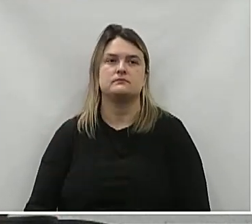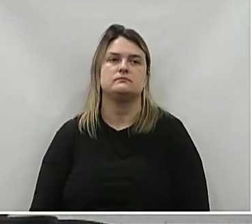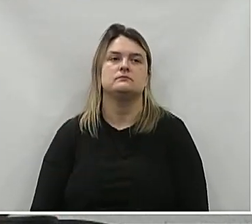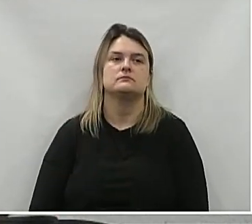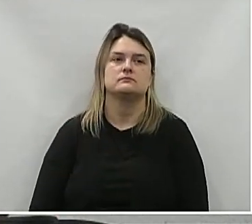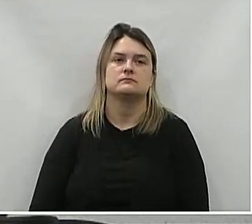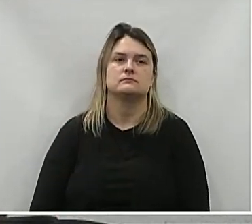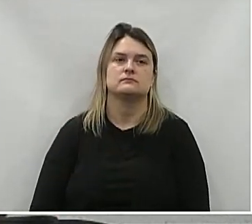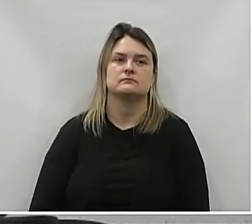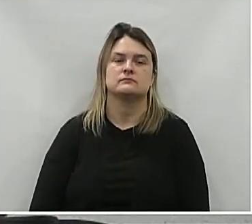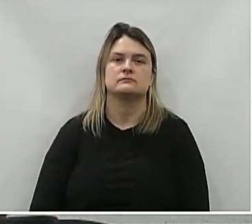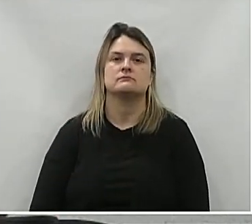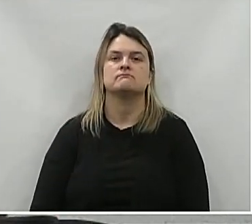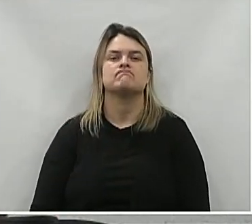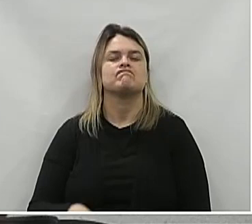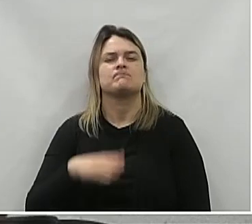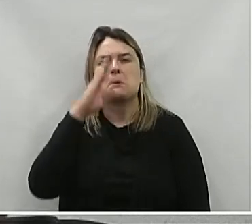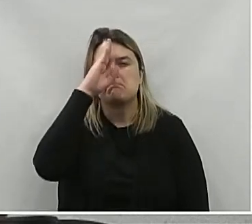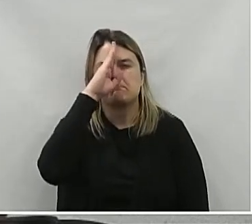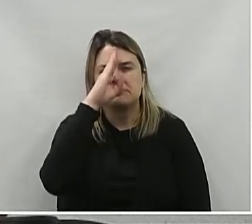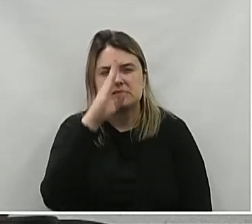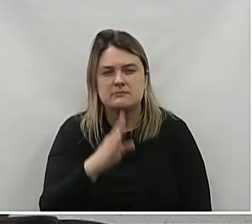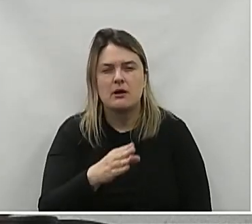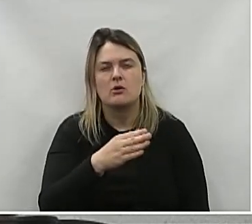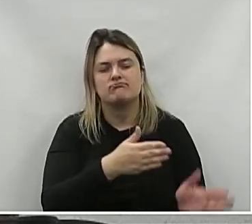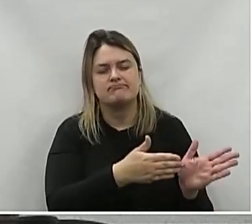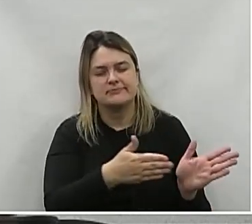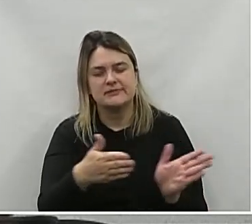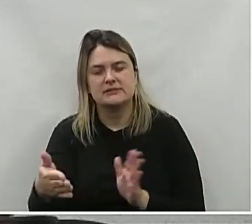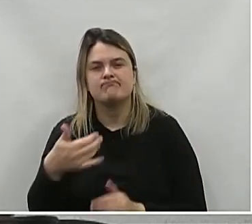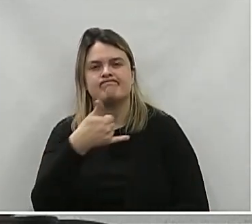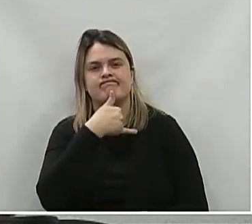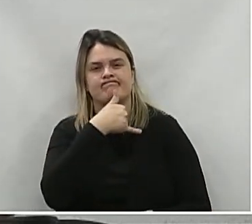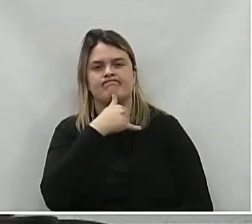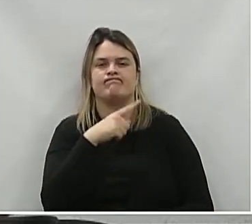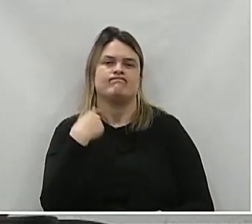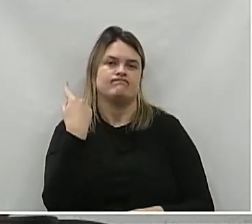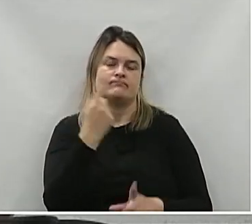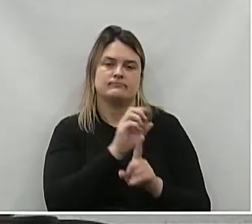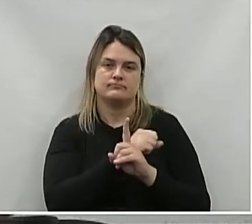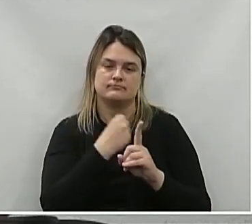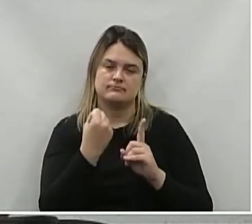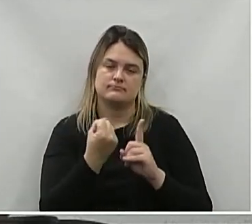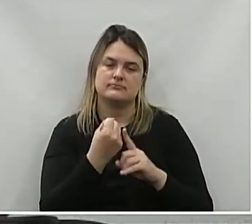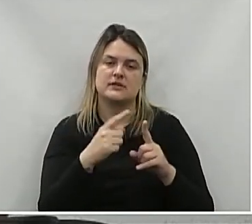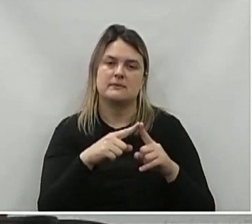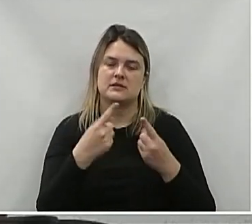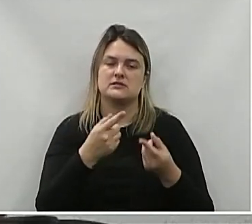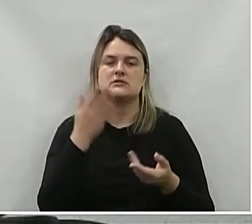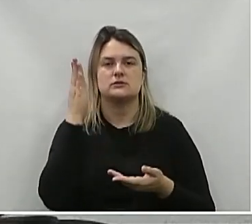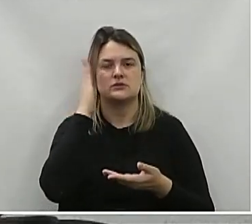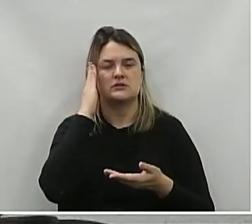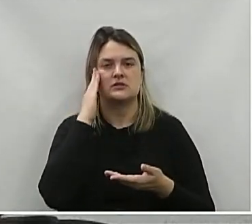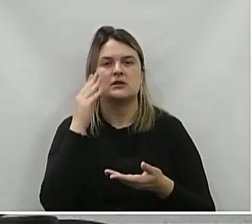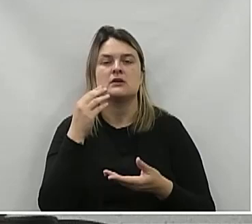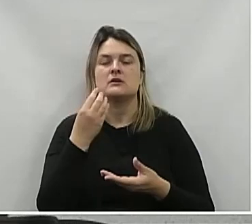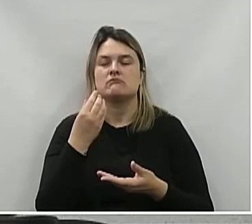E desejo sucesso, principalmente nesse momento tão delicado para a nossa sociedade, mas sei que está em boas mãos